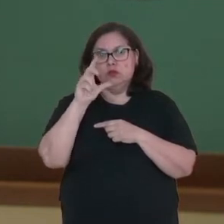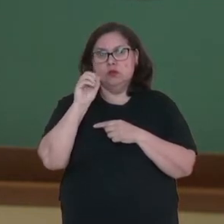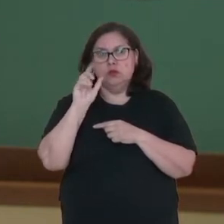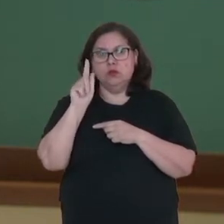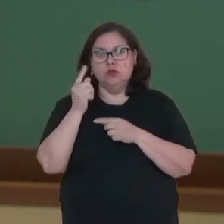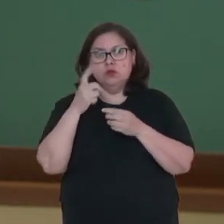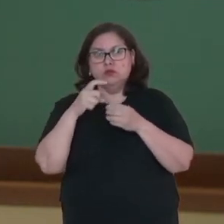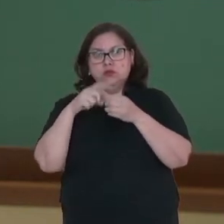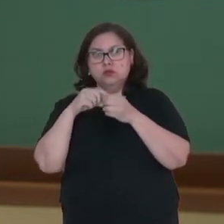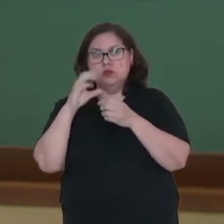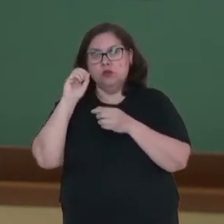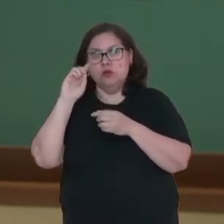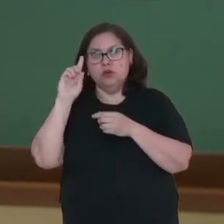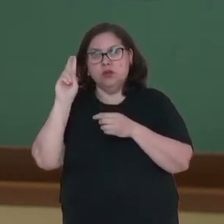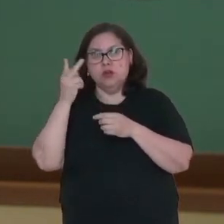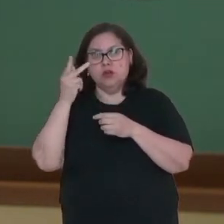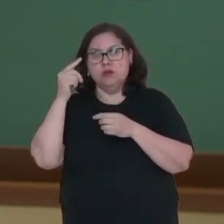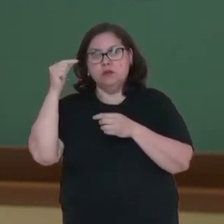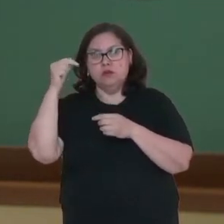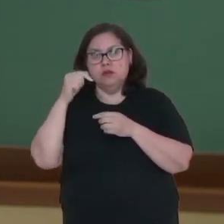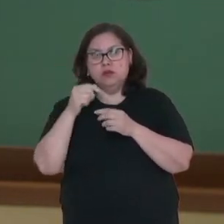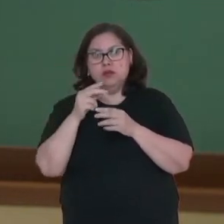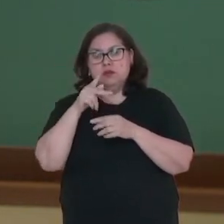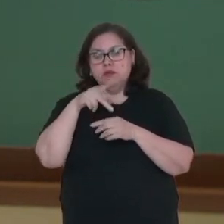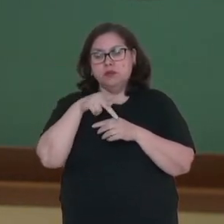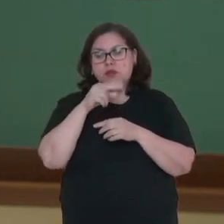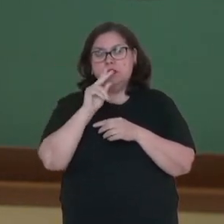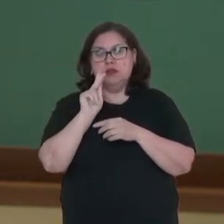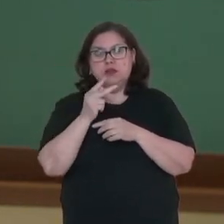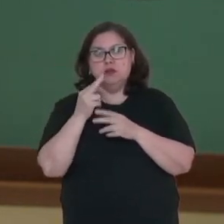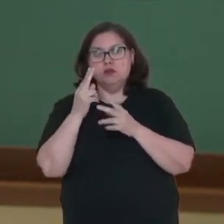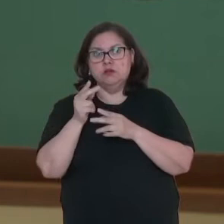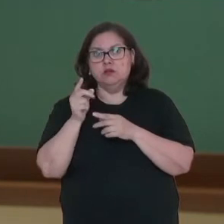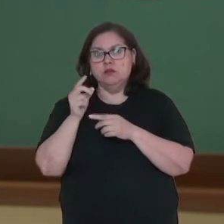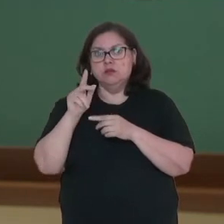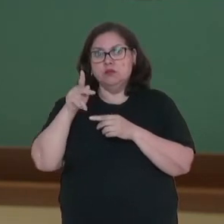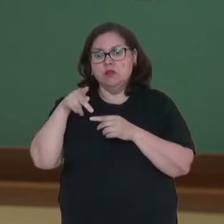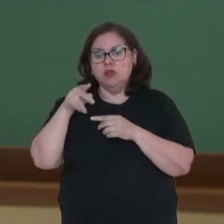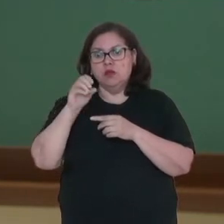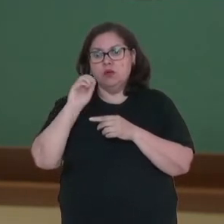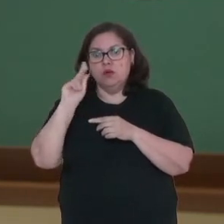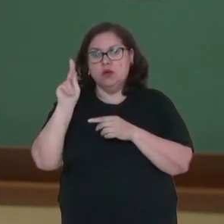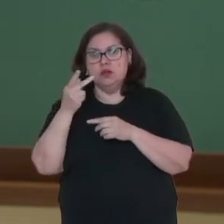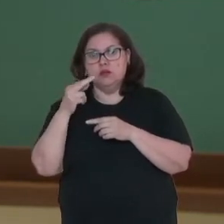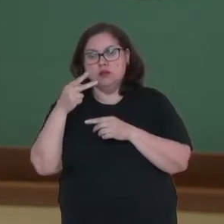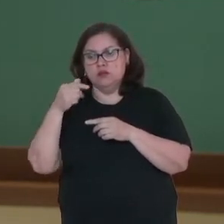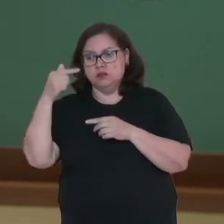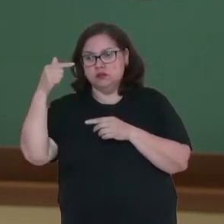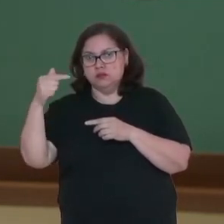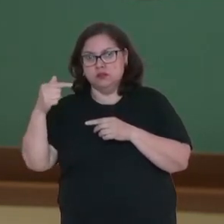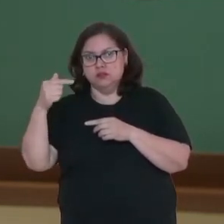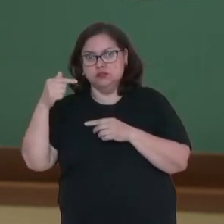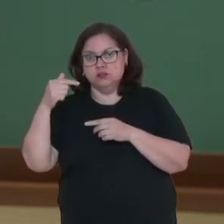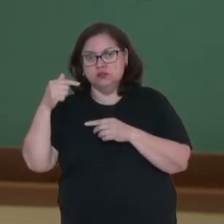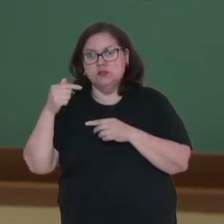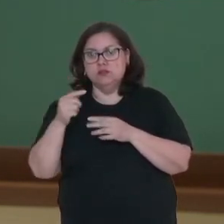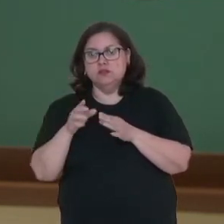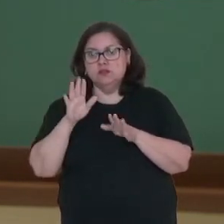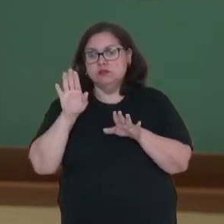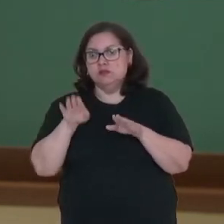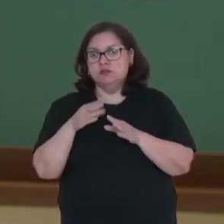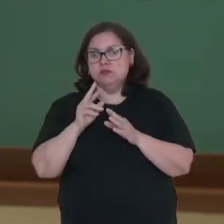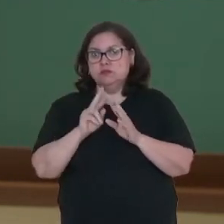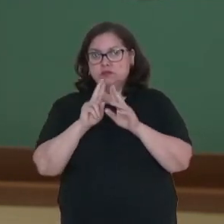concentração do OH-. E o pH igual pOH igual a 7 vai dar